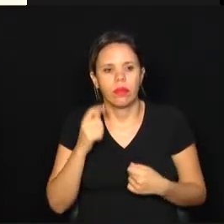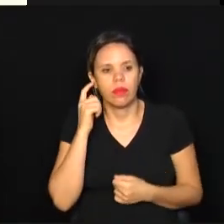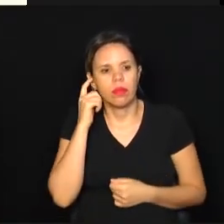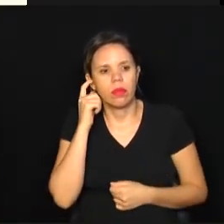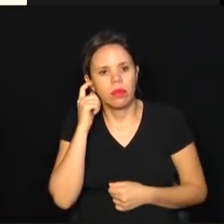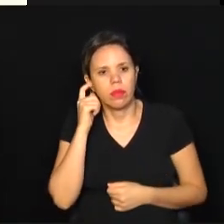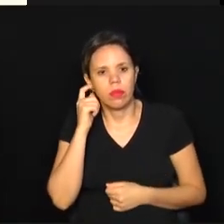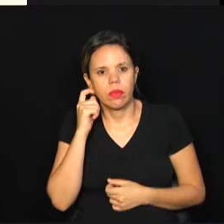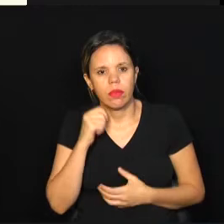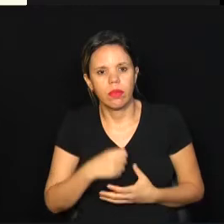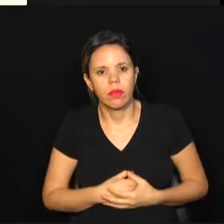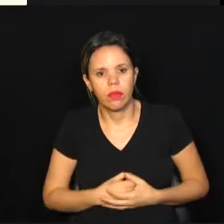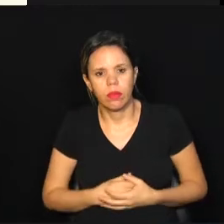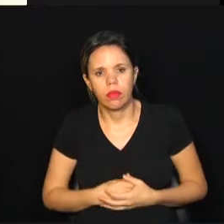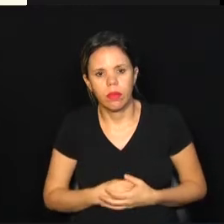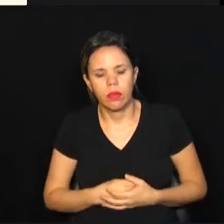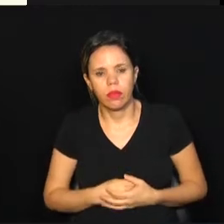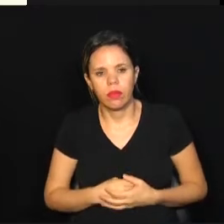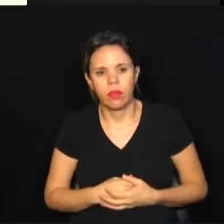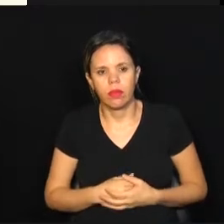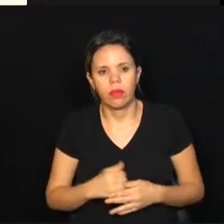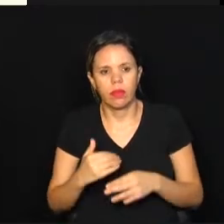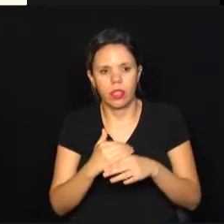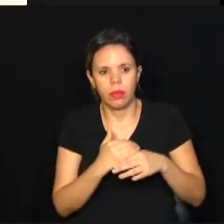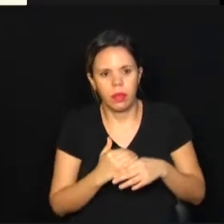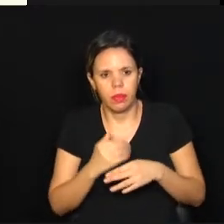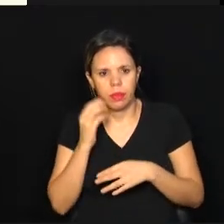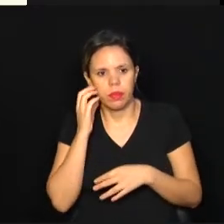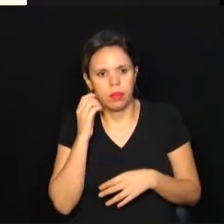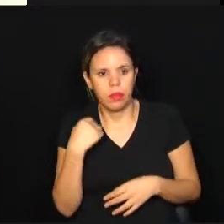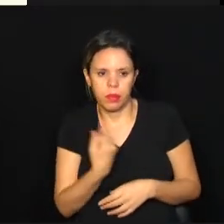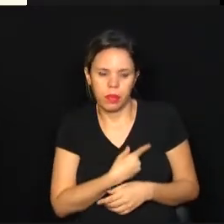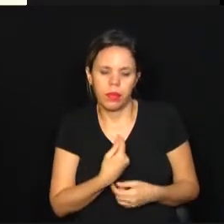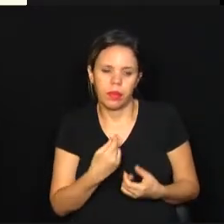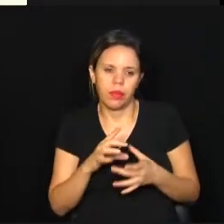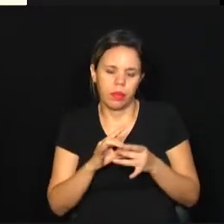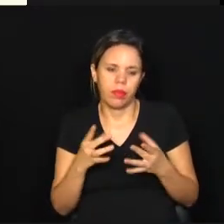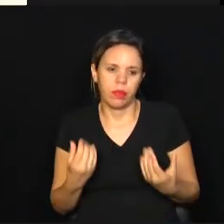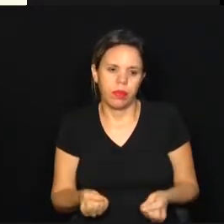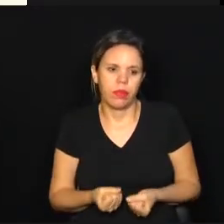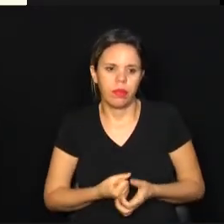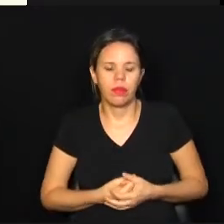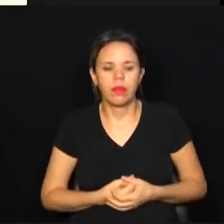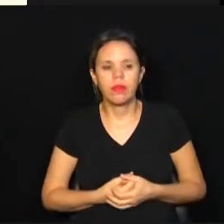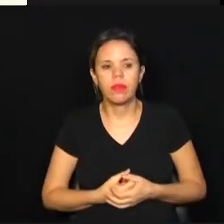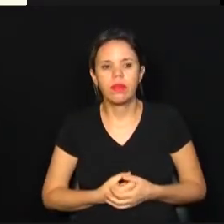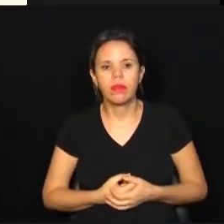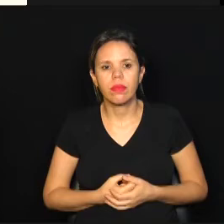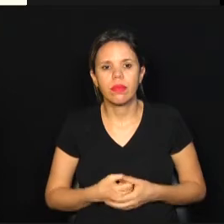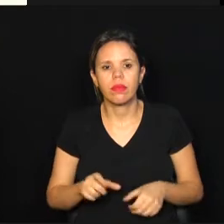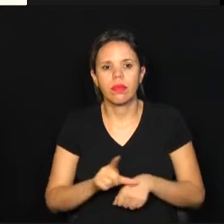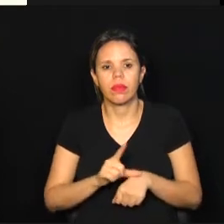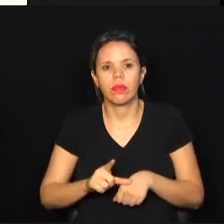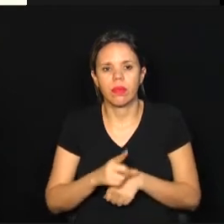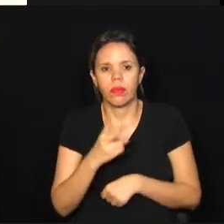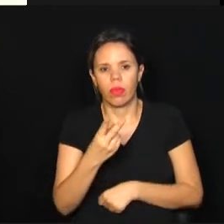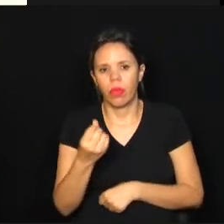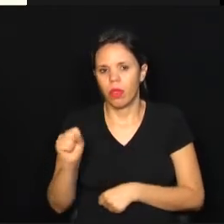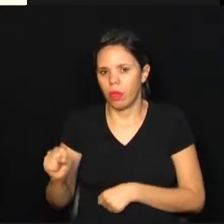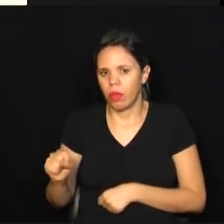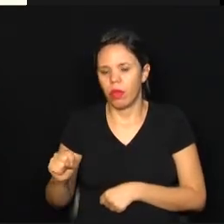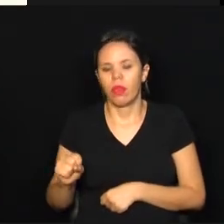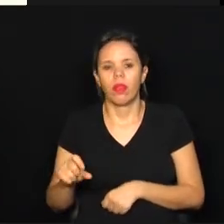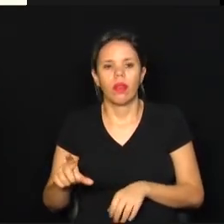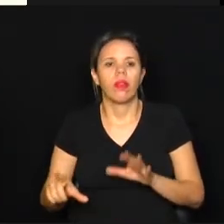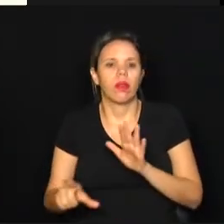um entendimento e de um alinhamento, tá? Mas nós estamos dispostos a isso. A legislação da 208, que é a Lei de